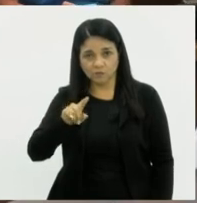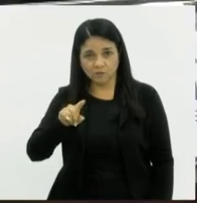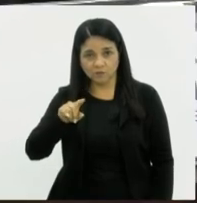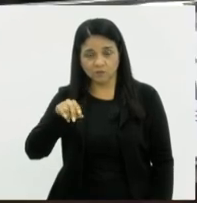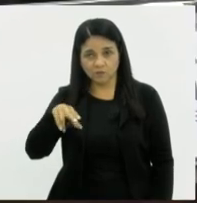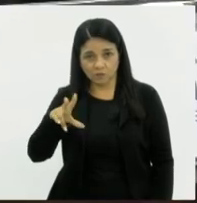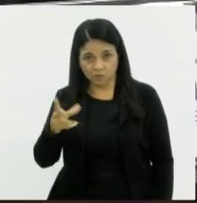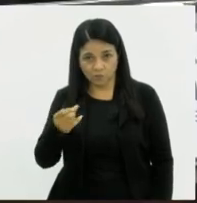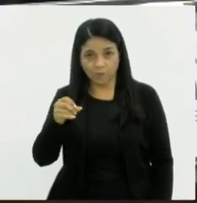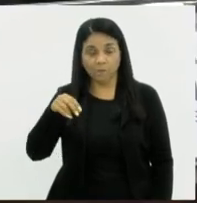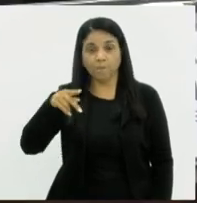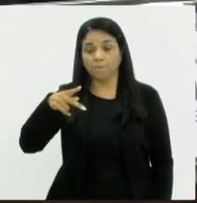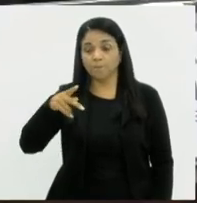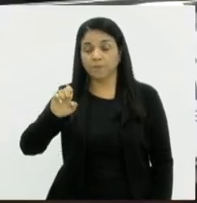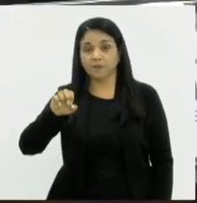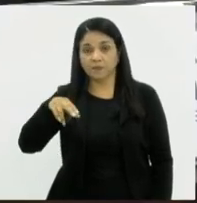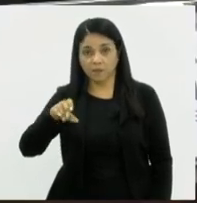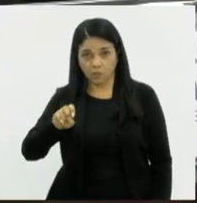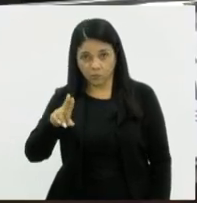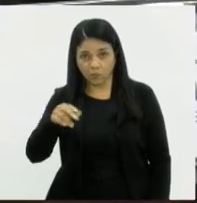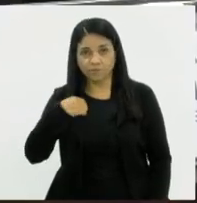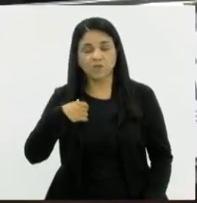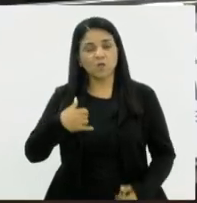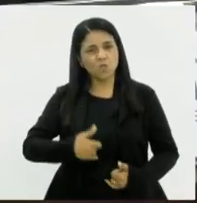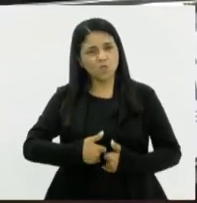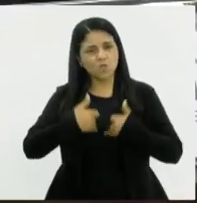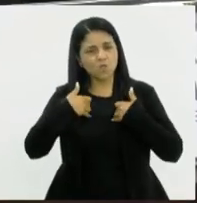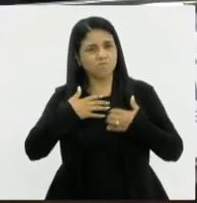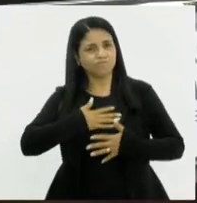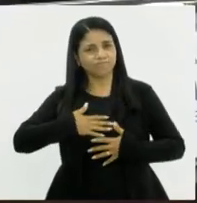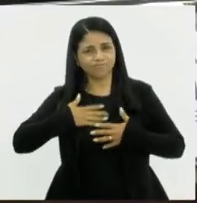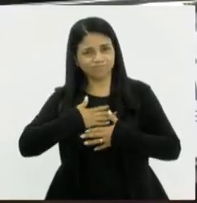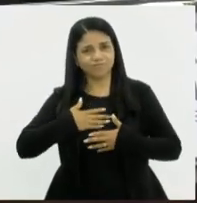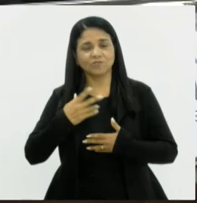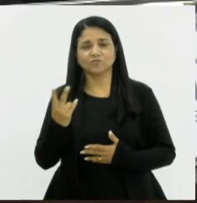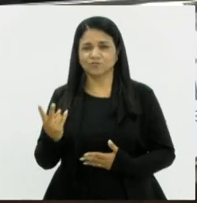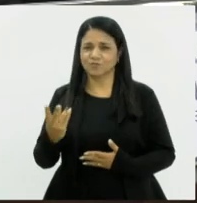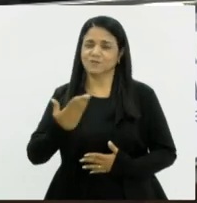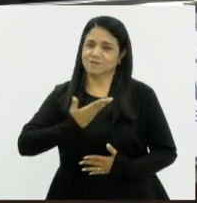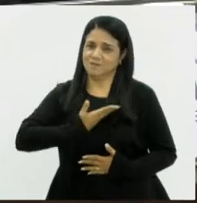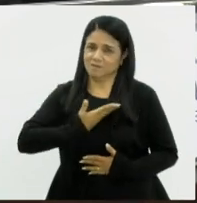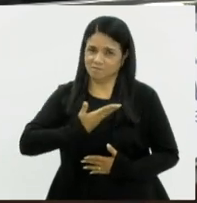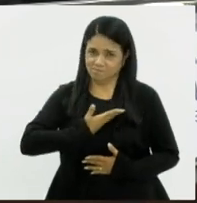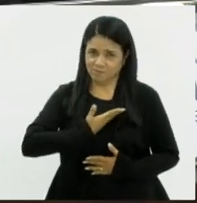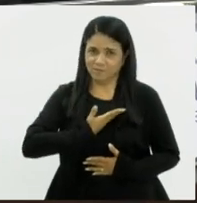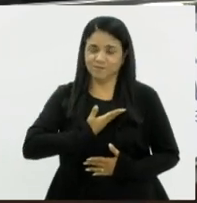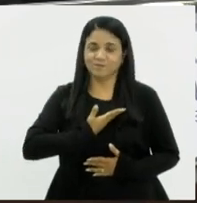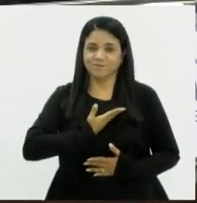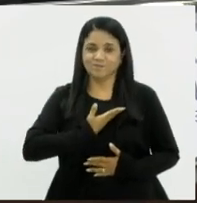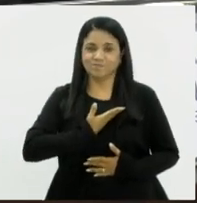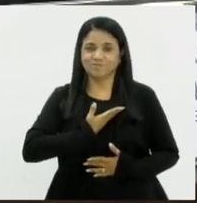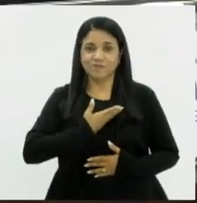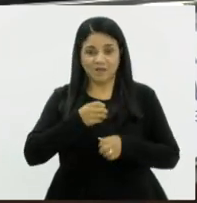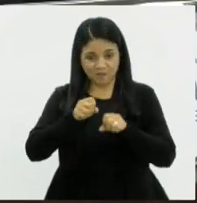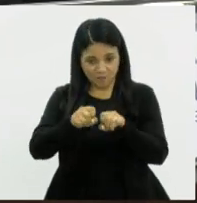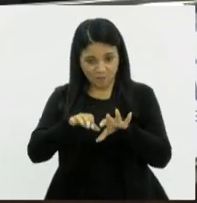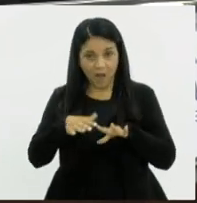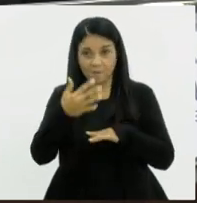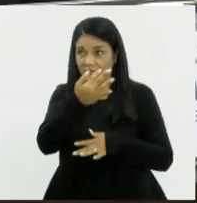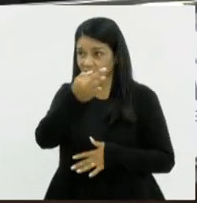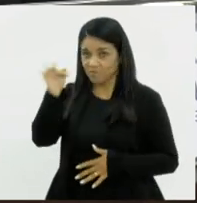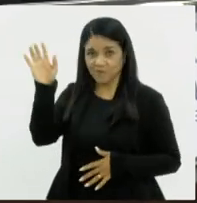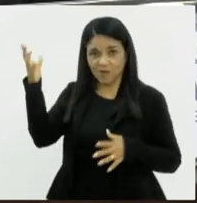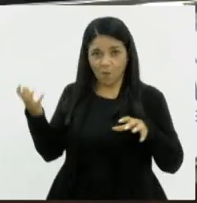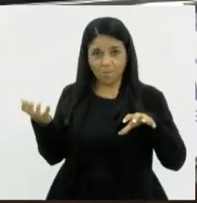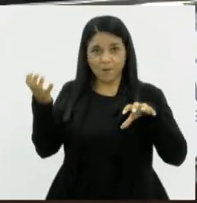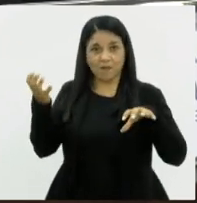Sou muito honrado e tenho muita honra de tê-los como meus amigos e tê-los vocês lá no Parlamento Federal, que